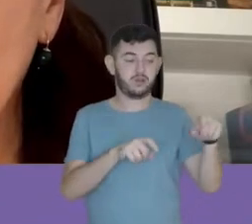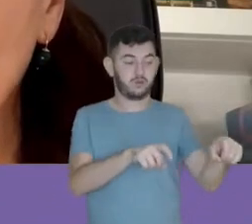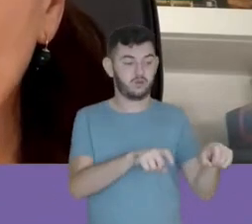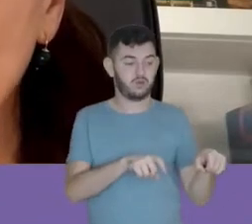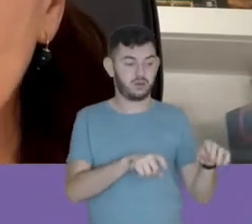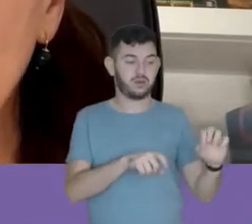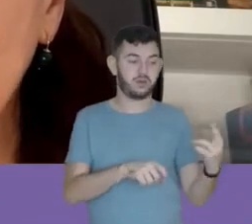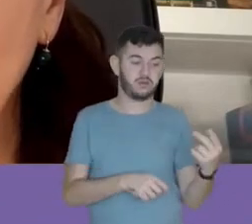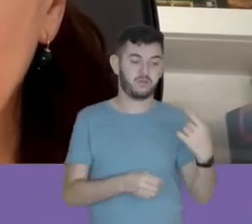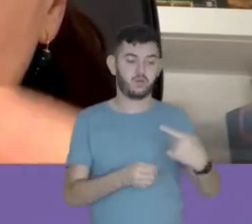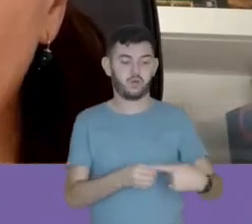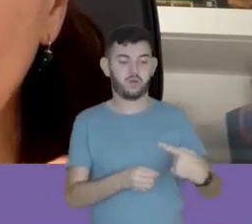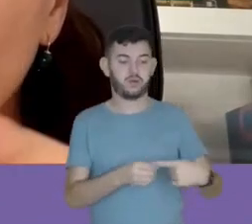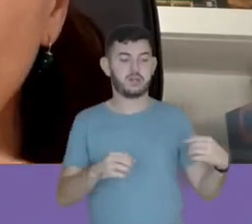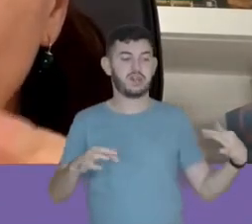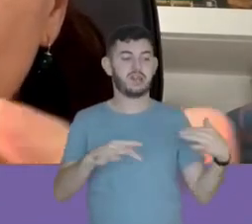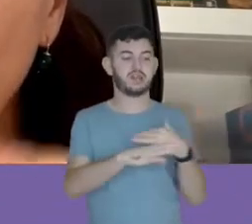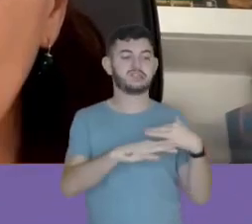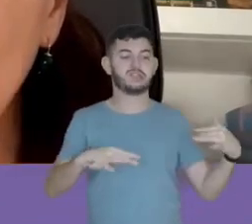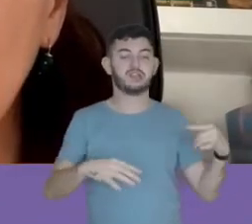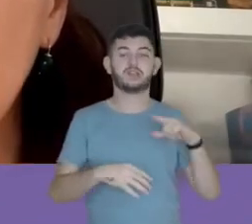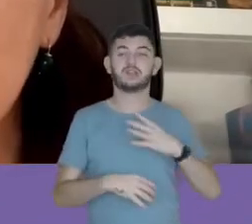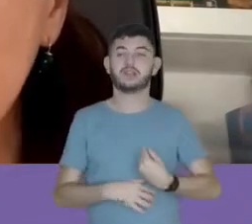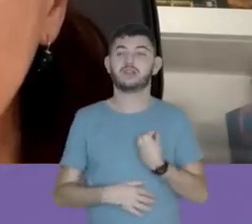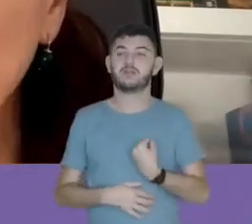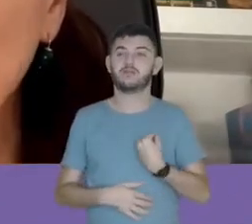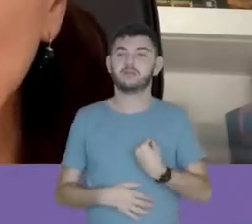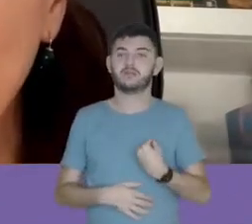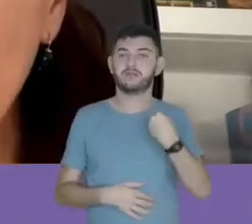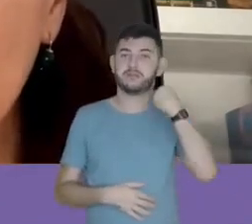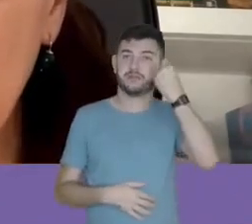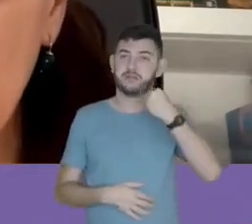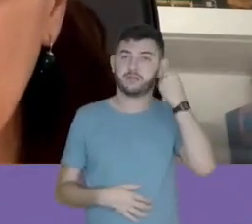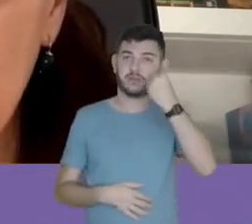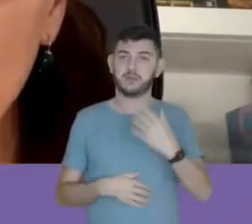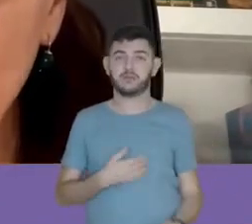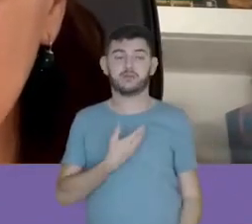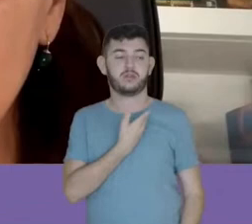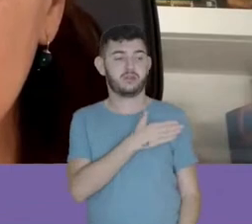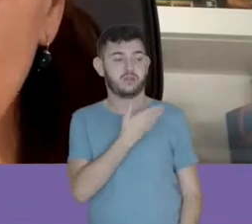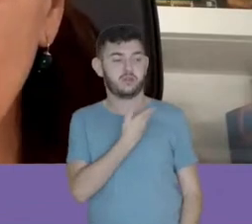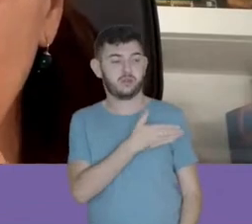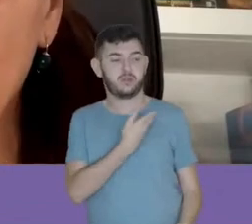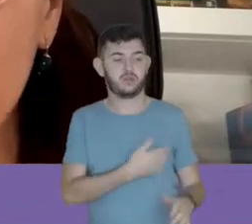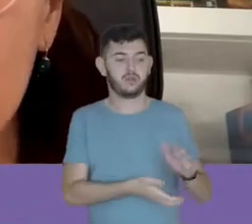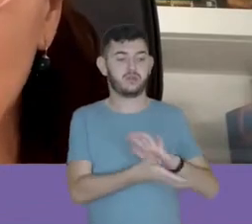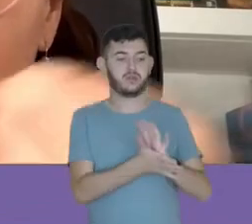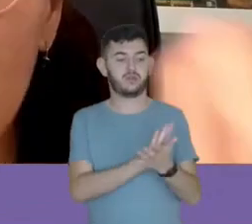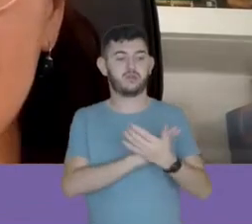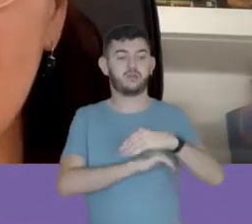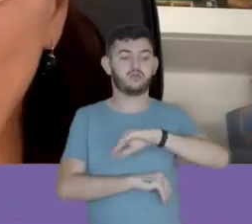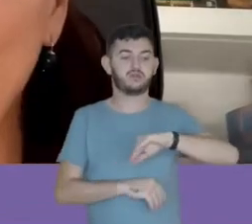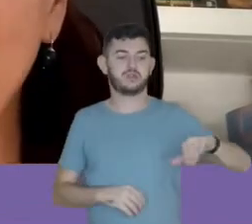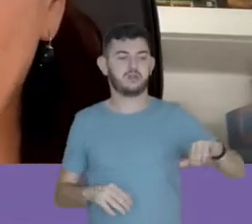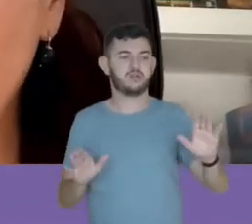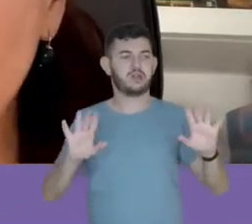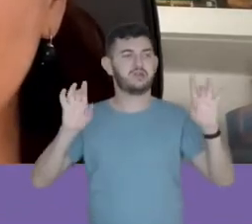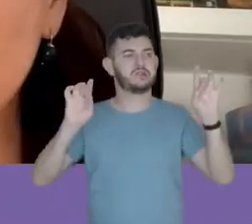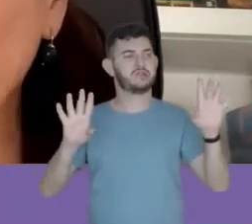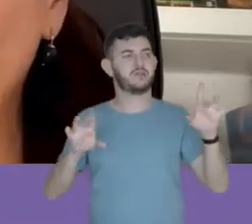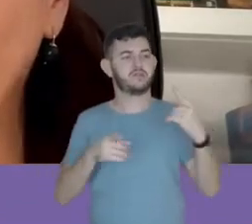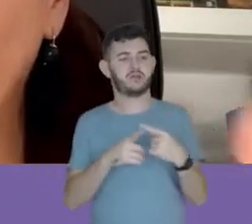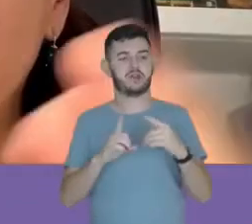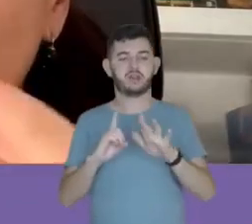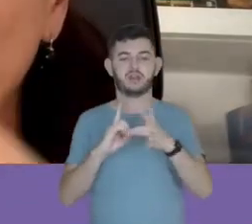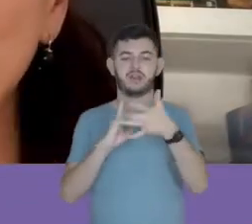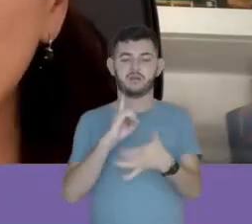experimentam uma condição ainda maior de exclusão em função não só da visão capacitista, como